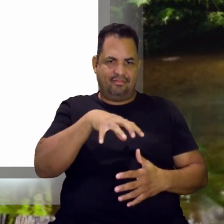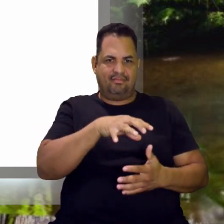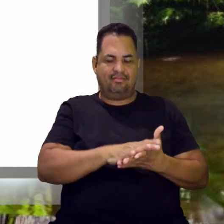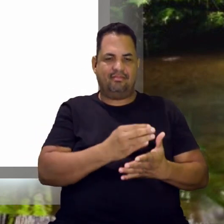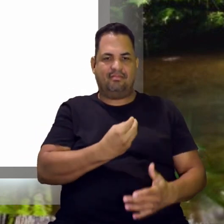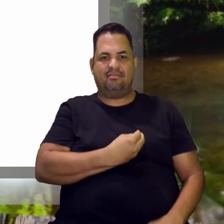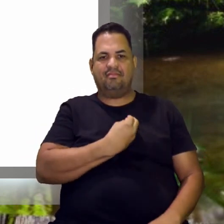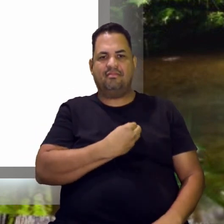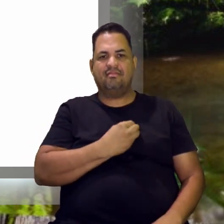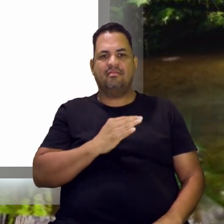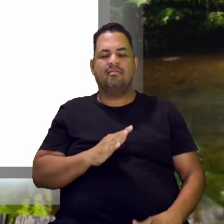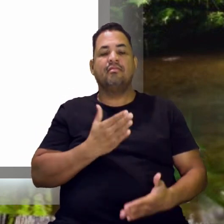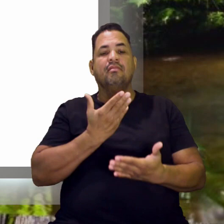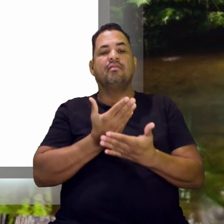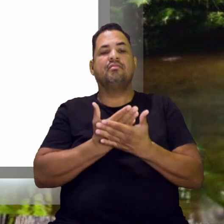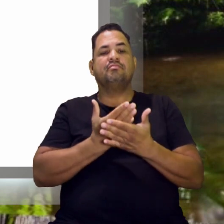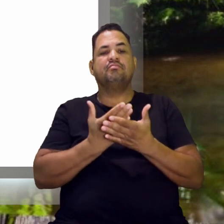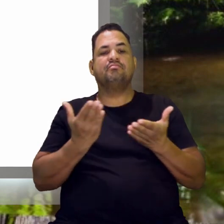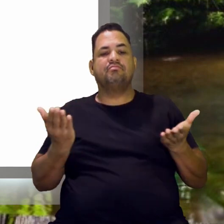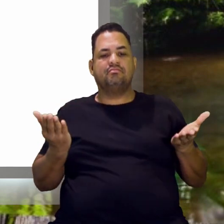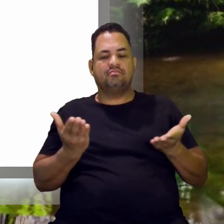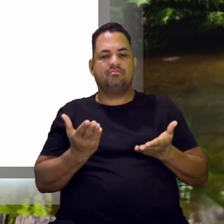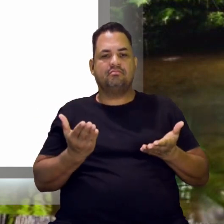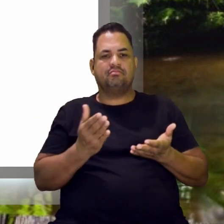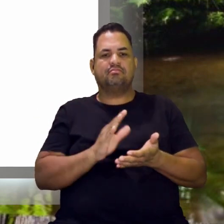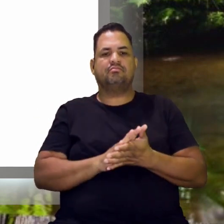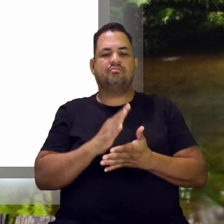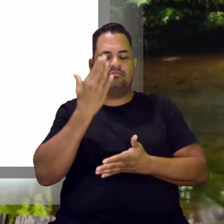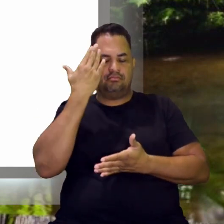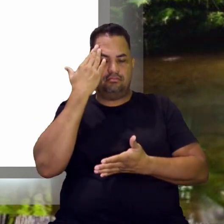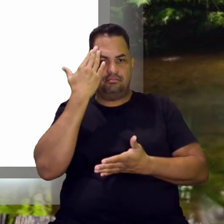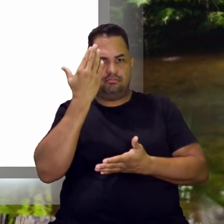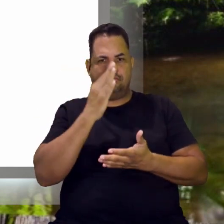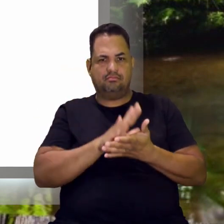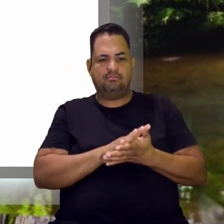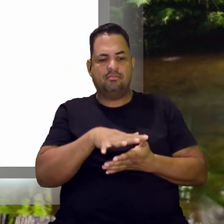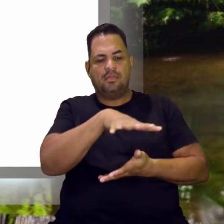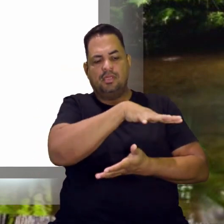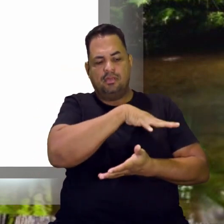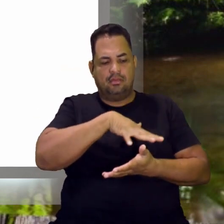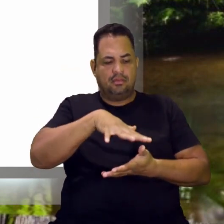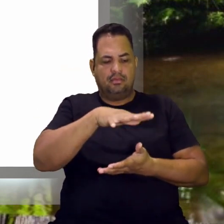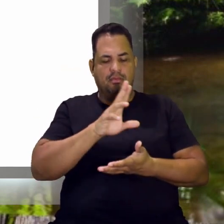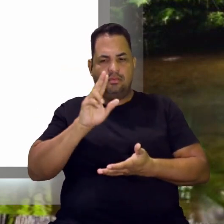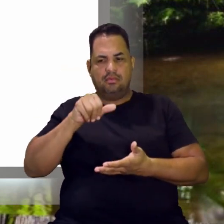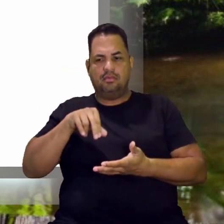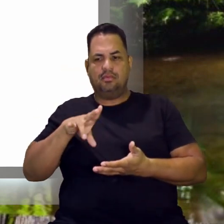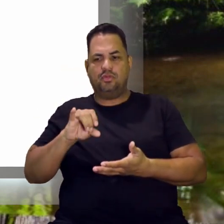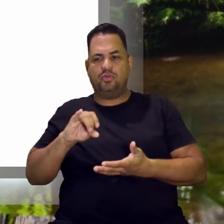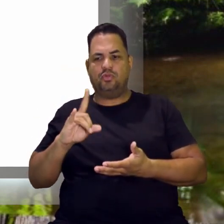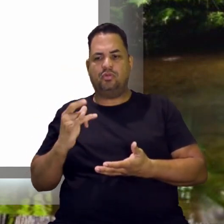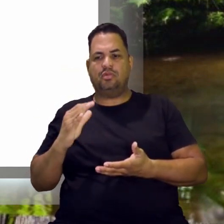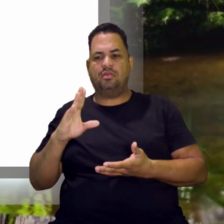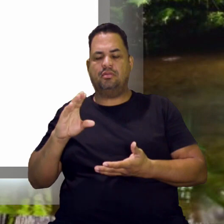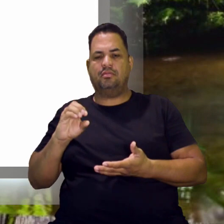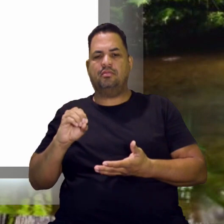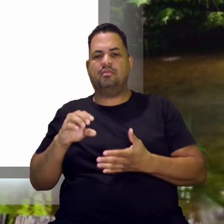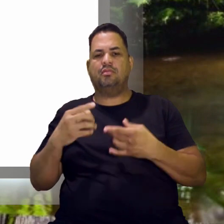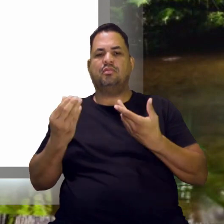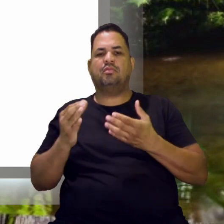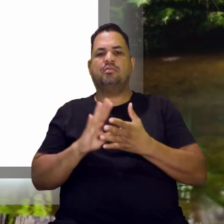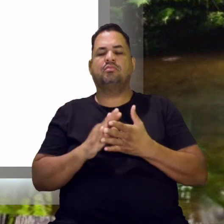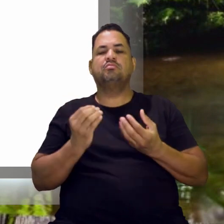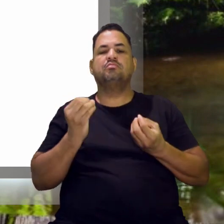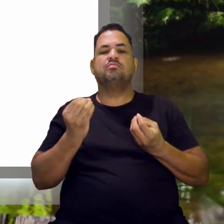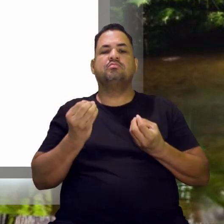seres vivos. Durante essa aula nós podemos entender a diferença, por exemplo, entre nicho e habitat, o que é que compõe,